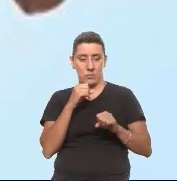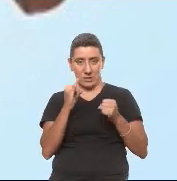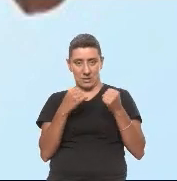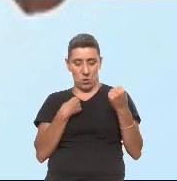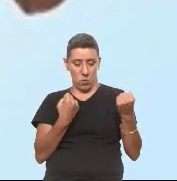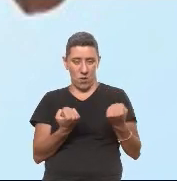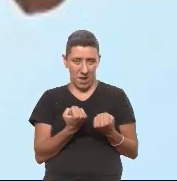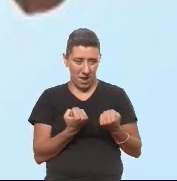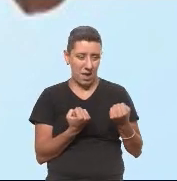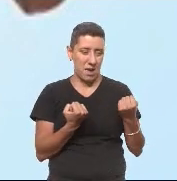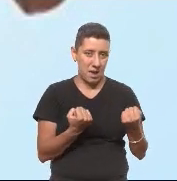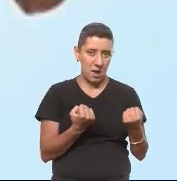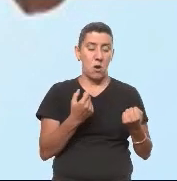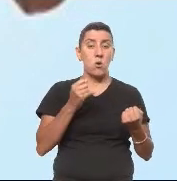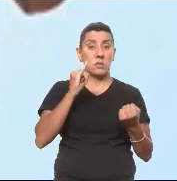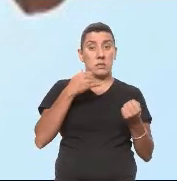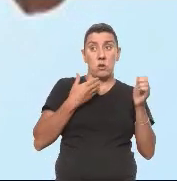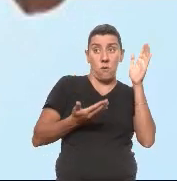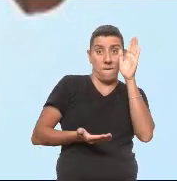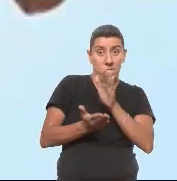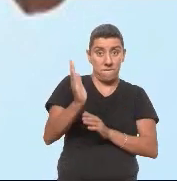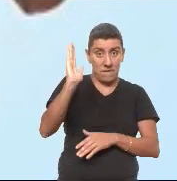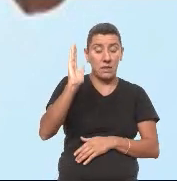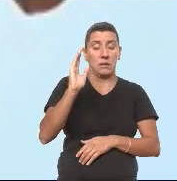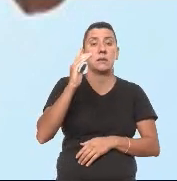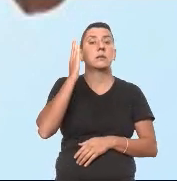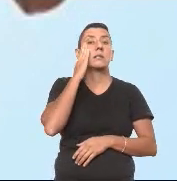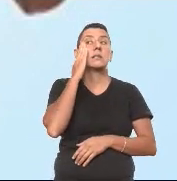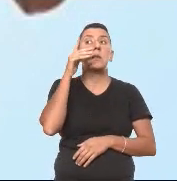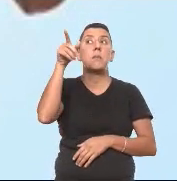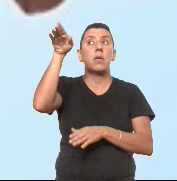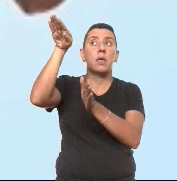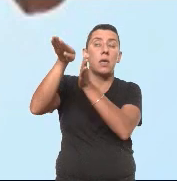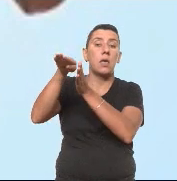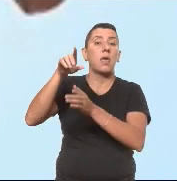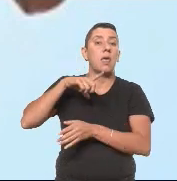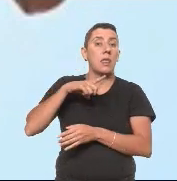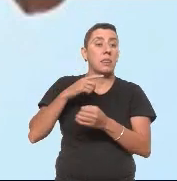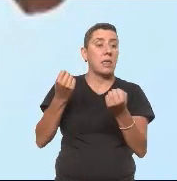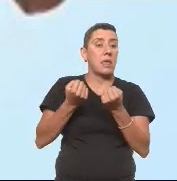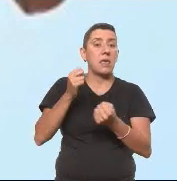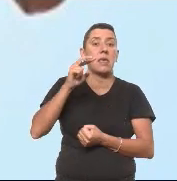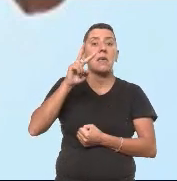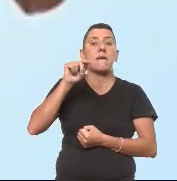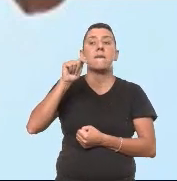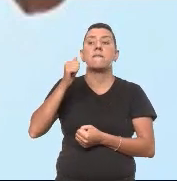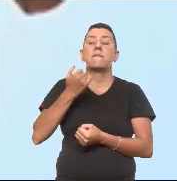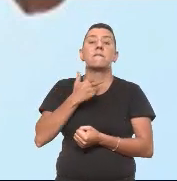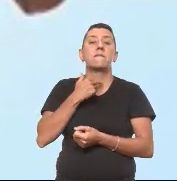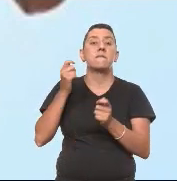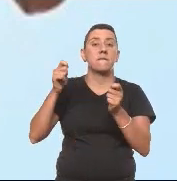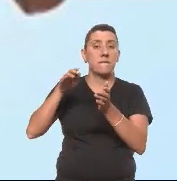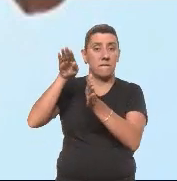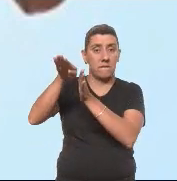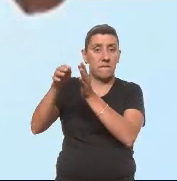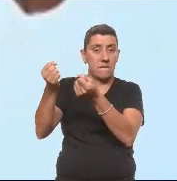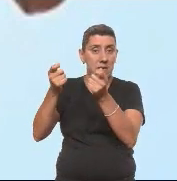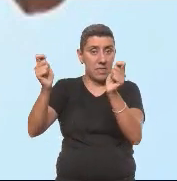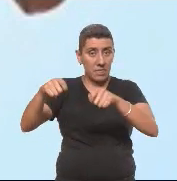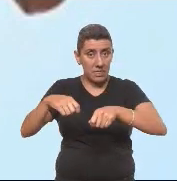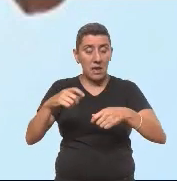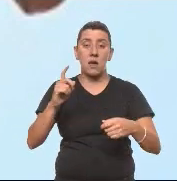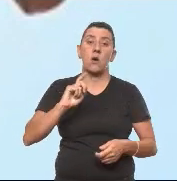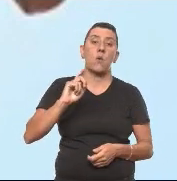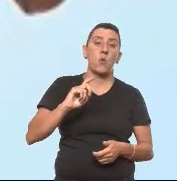eu já sei se tem vaga ou não tem que local eu consigo estacionar melhor de uma forma mais rápida e eu consigo través das entidades